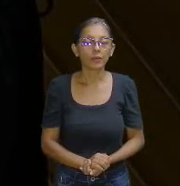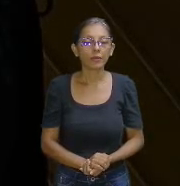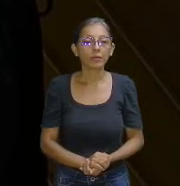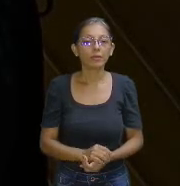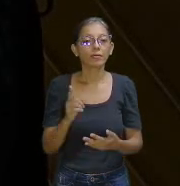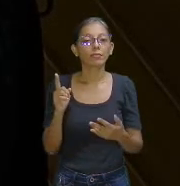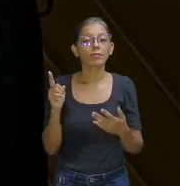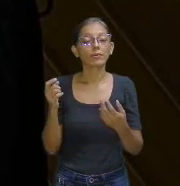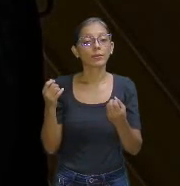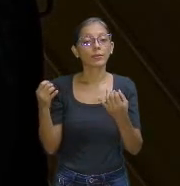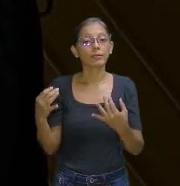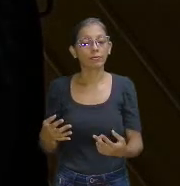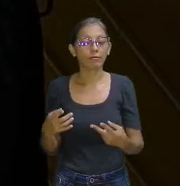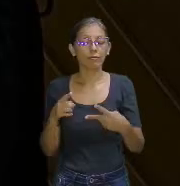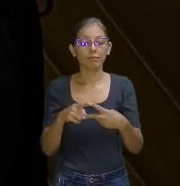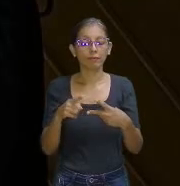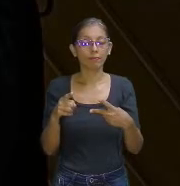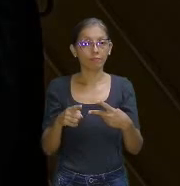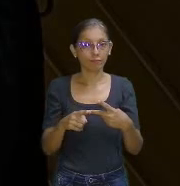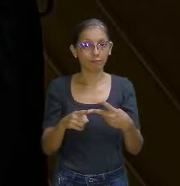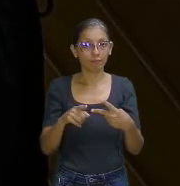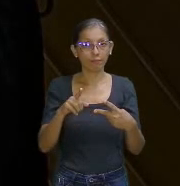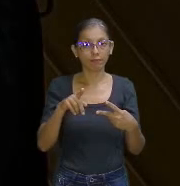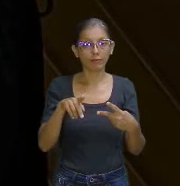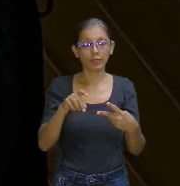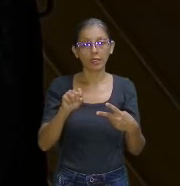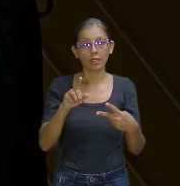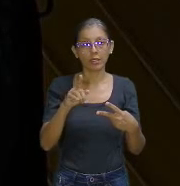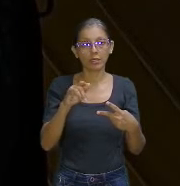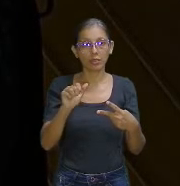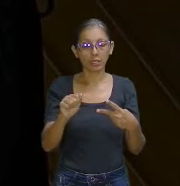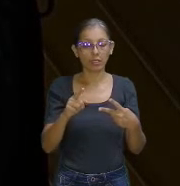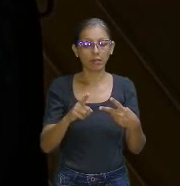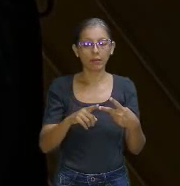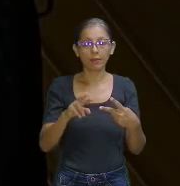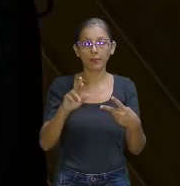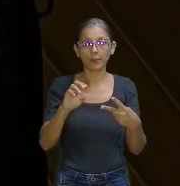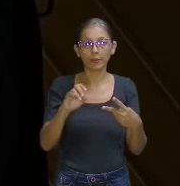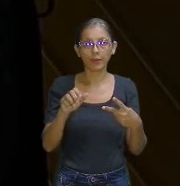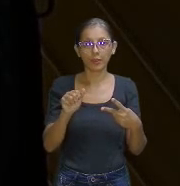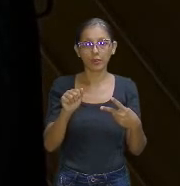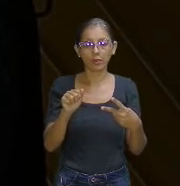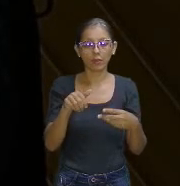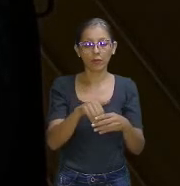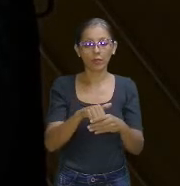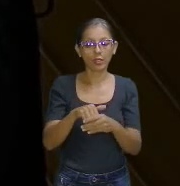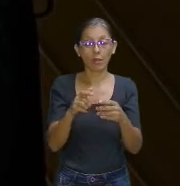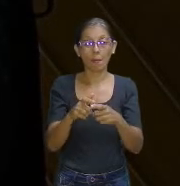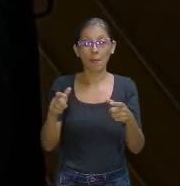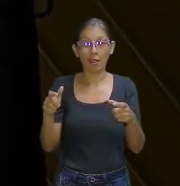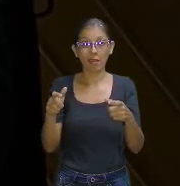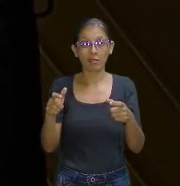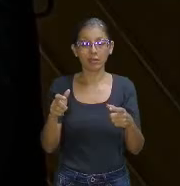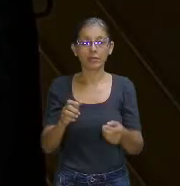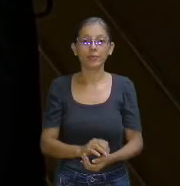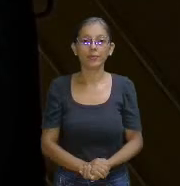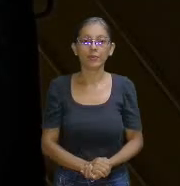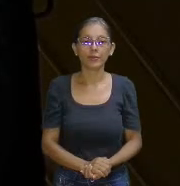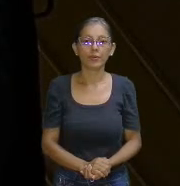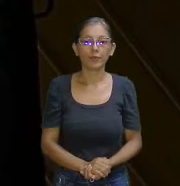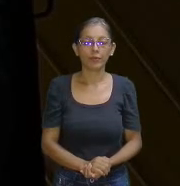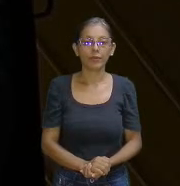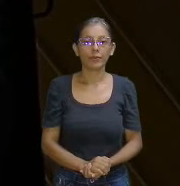candidatas Sheila Serra e Rejane Isaacson obtiveram votações superiores a diversos candidatos, de ambos os sexos, em